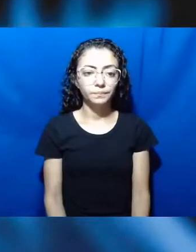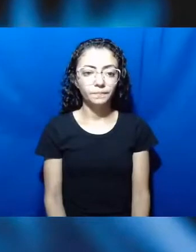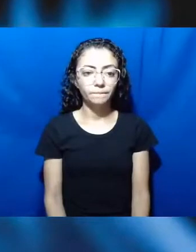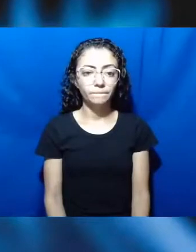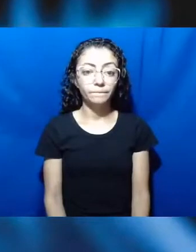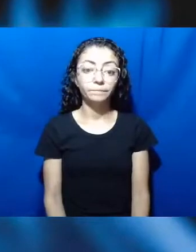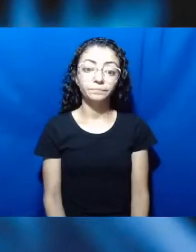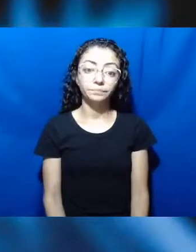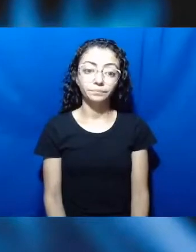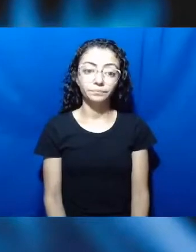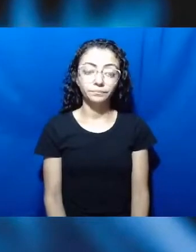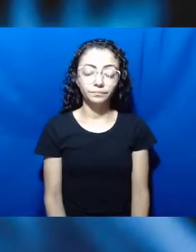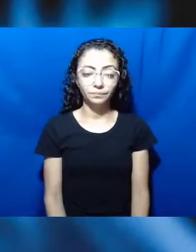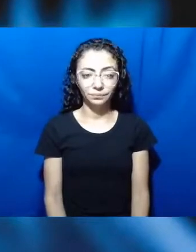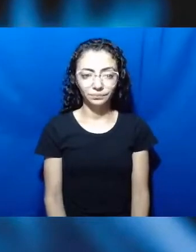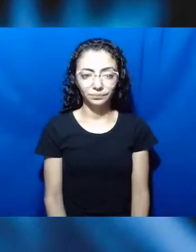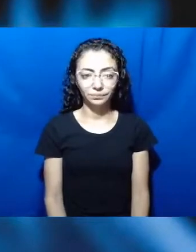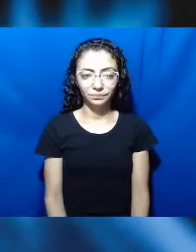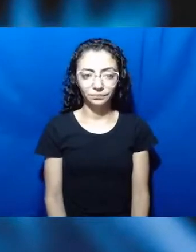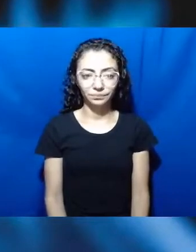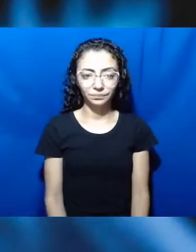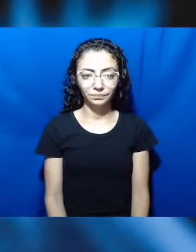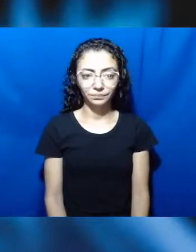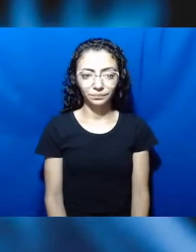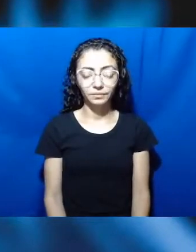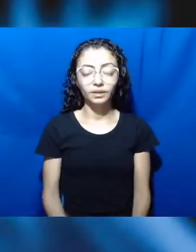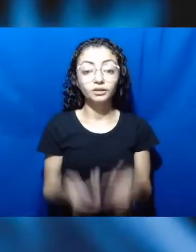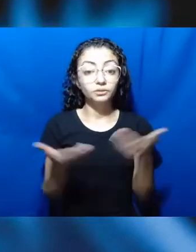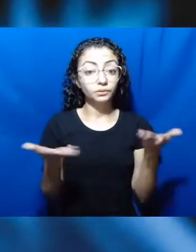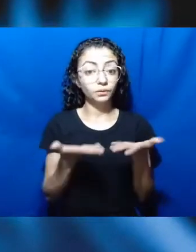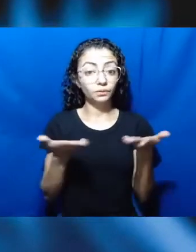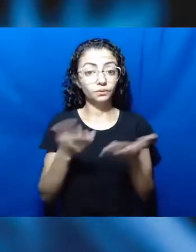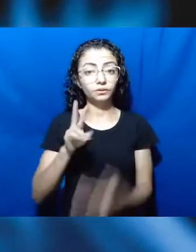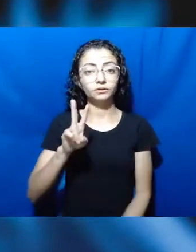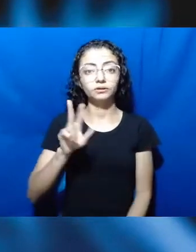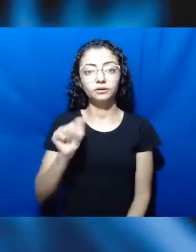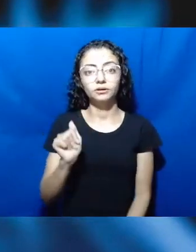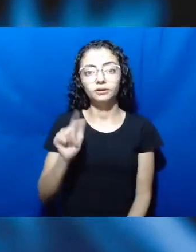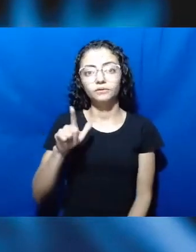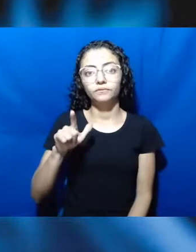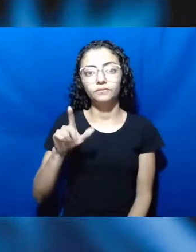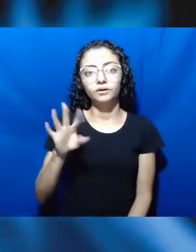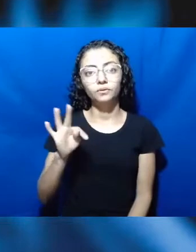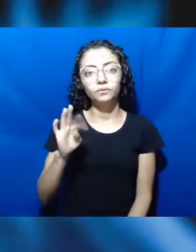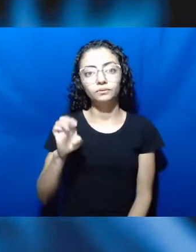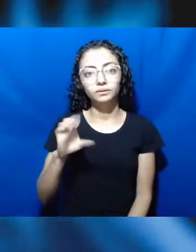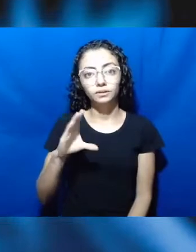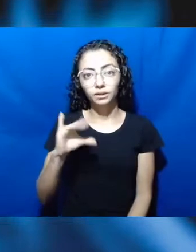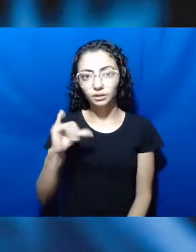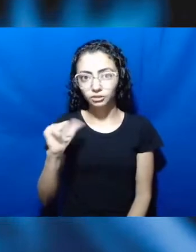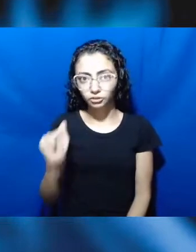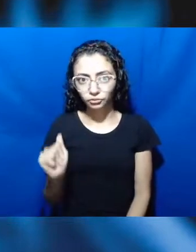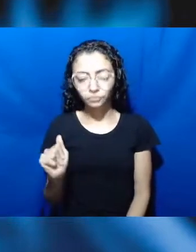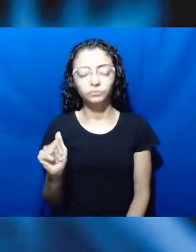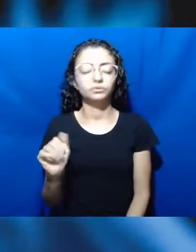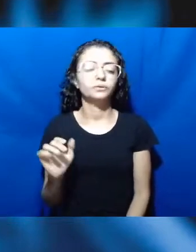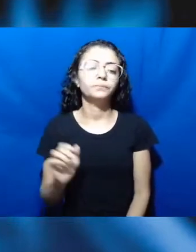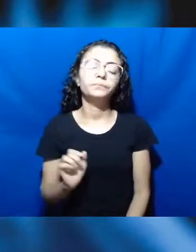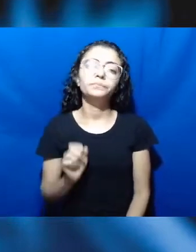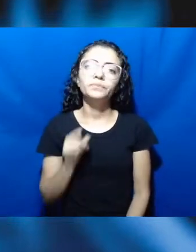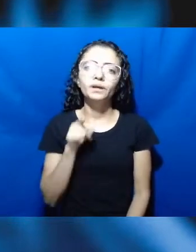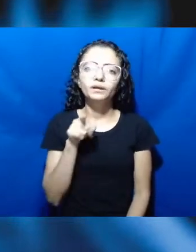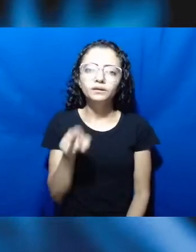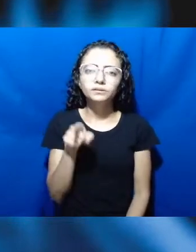Vai entrar o Valtércio Caldas, né, na ordem, pela ordem. A intervenção do